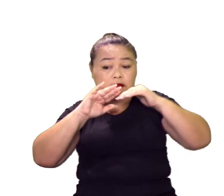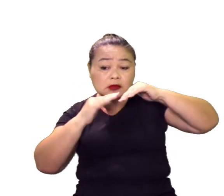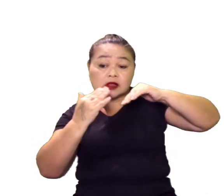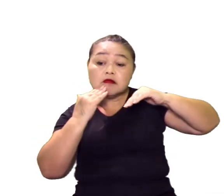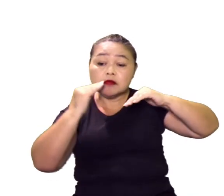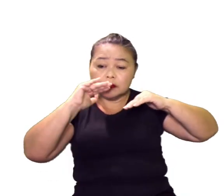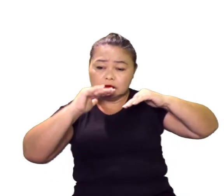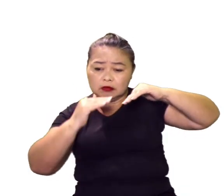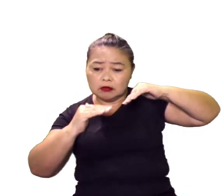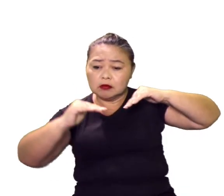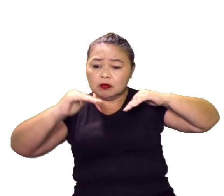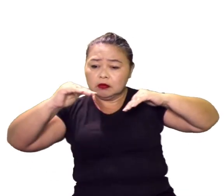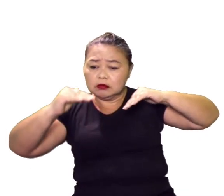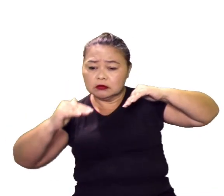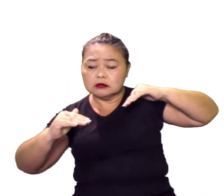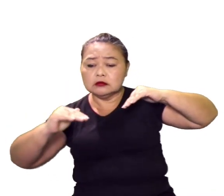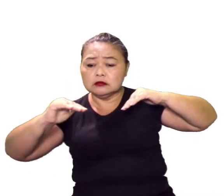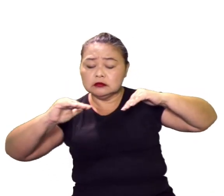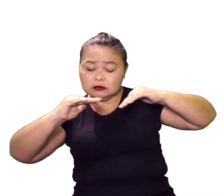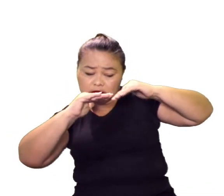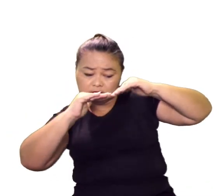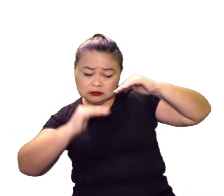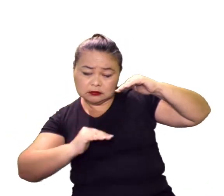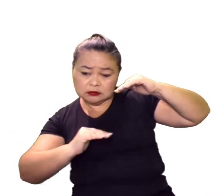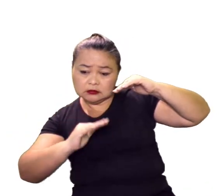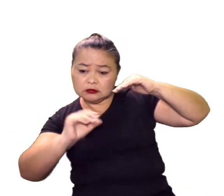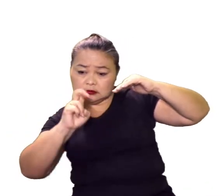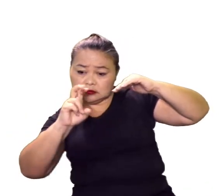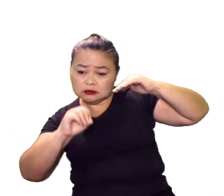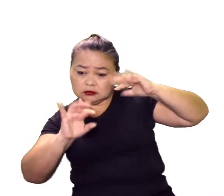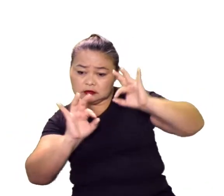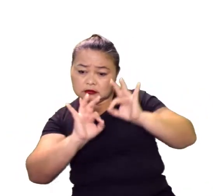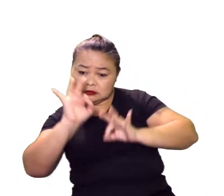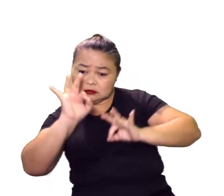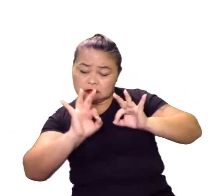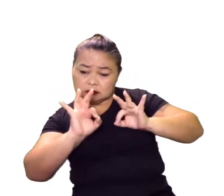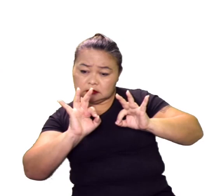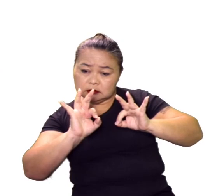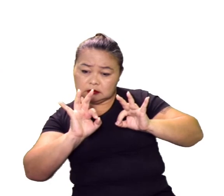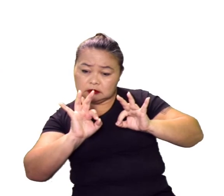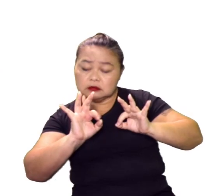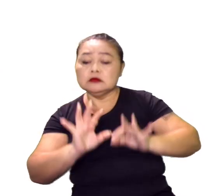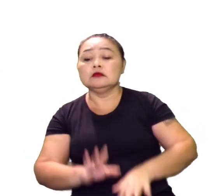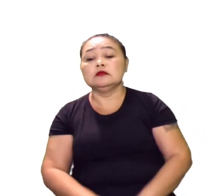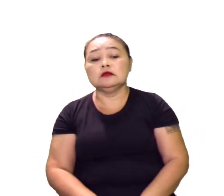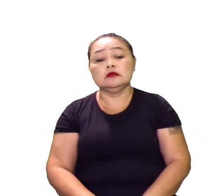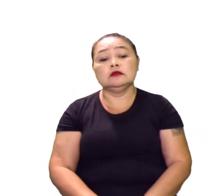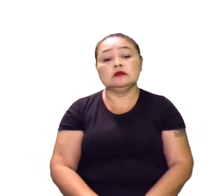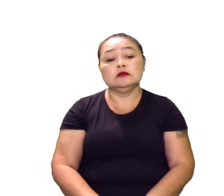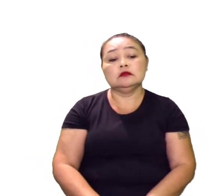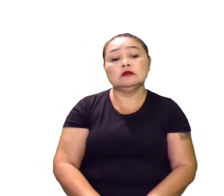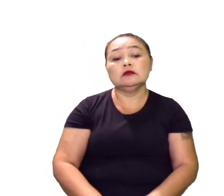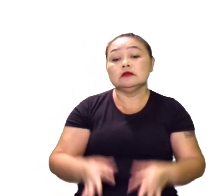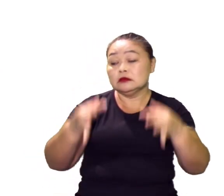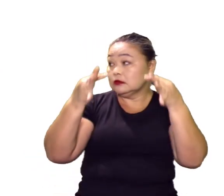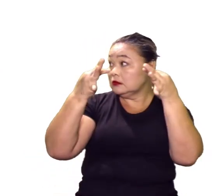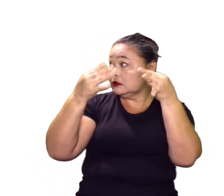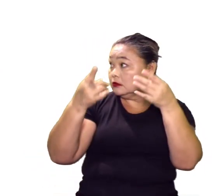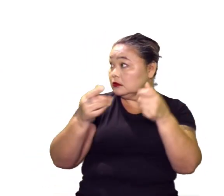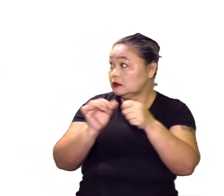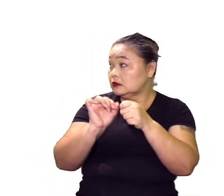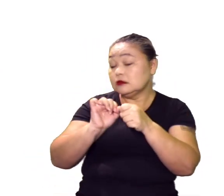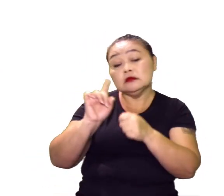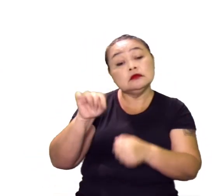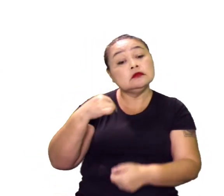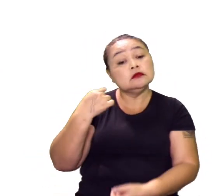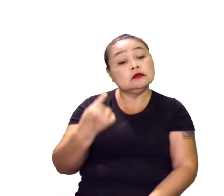desnivelamento delas são abaixo de 50 metros de altitude. Um detalhe, só lembrando para o